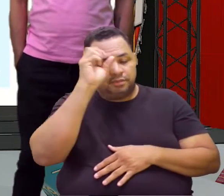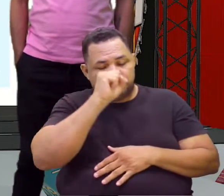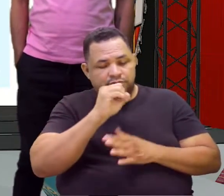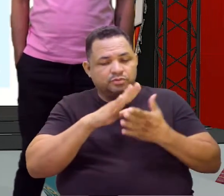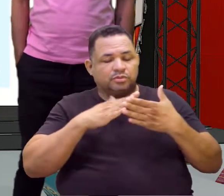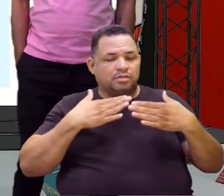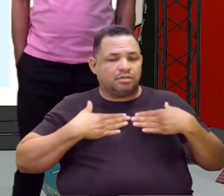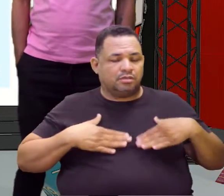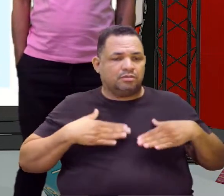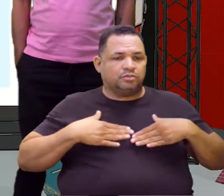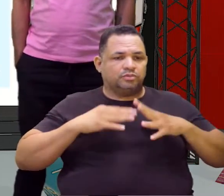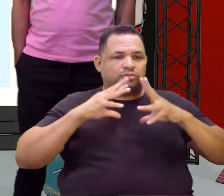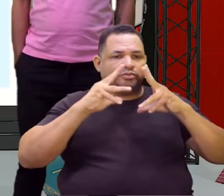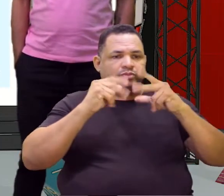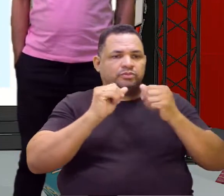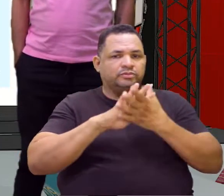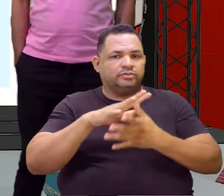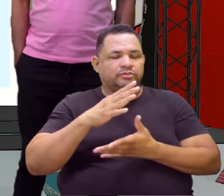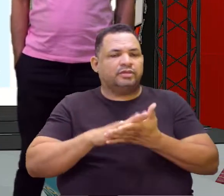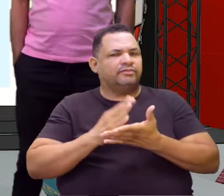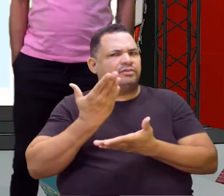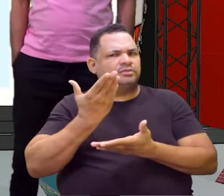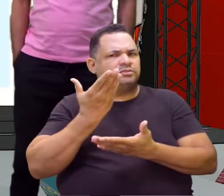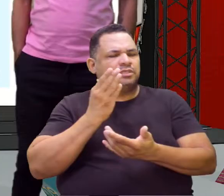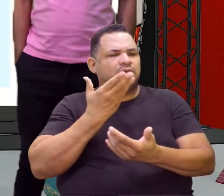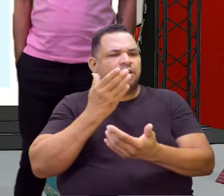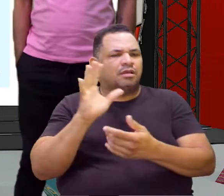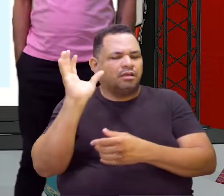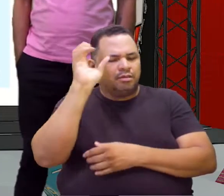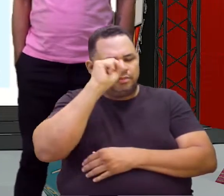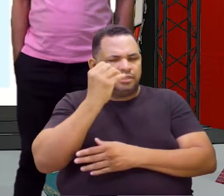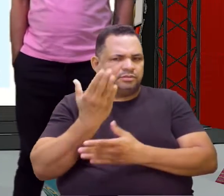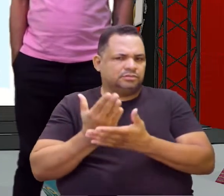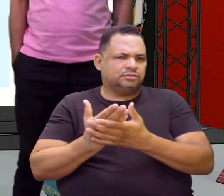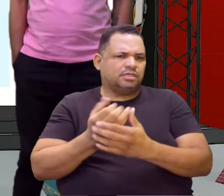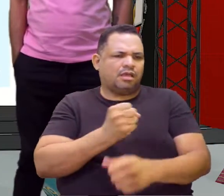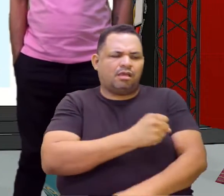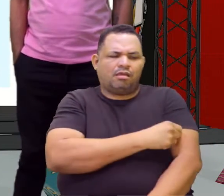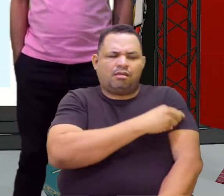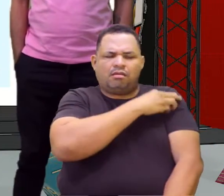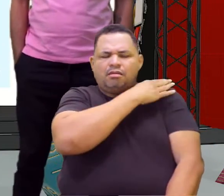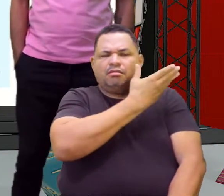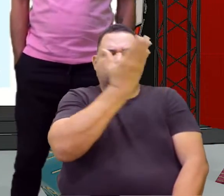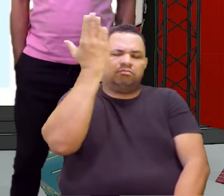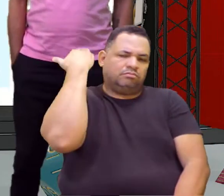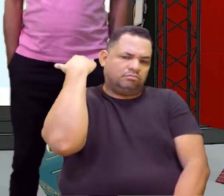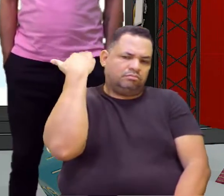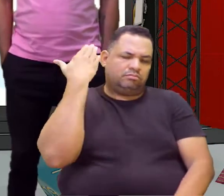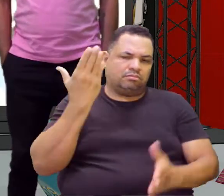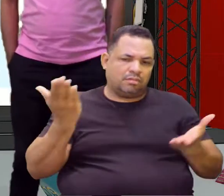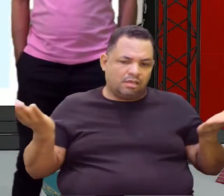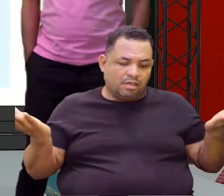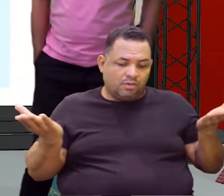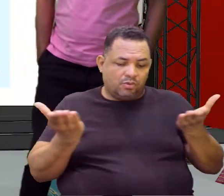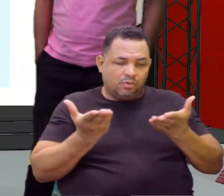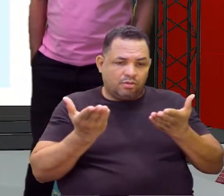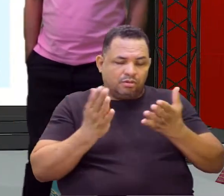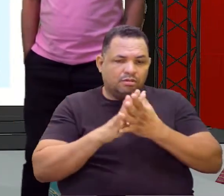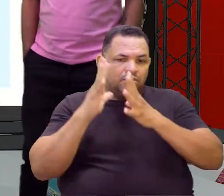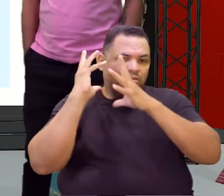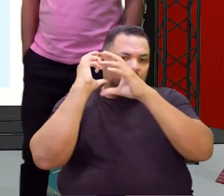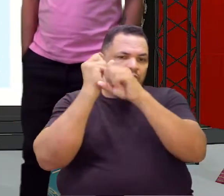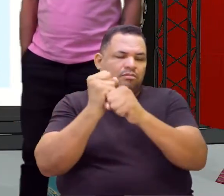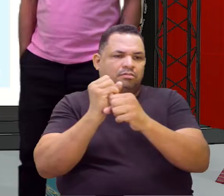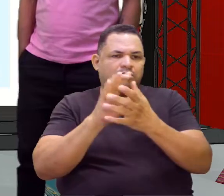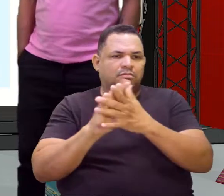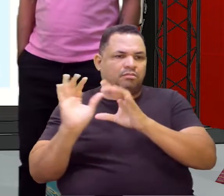assimilando. E, de toda forma, tudo isso já foi visto desde o fundamental, né? Então, a gente já vê esses assuntos há muito tempo. Agora, aqui ficou bem legal,